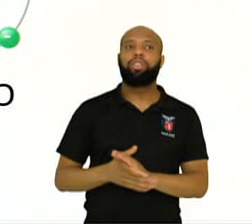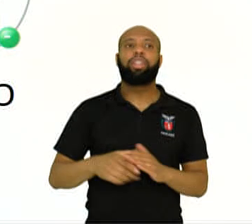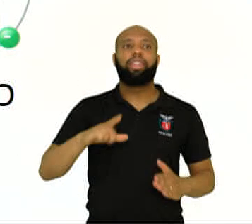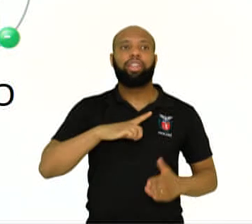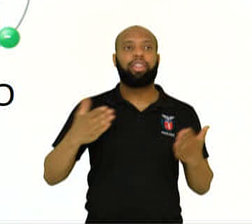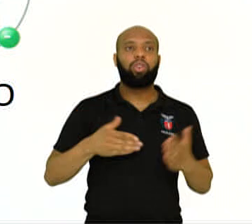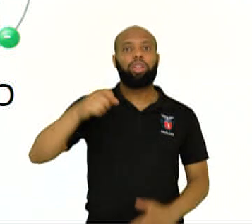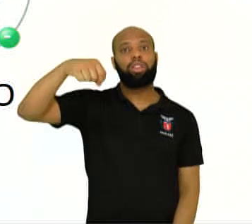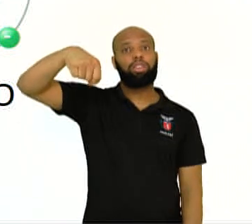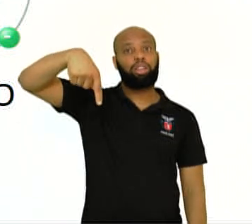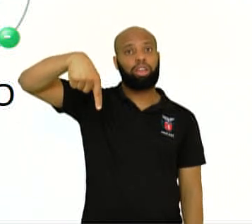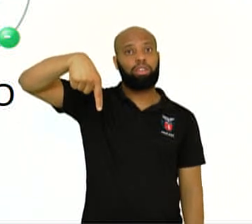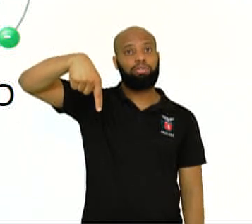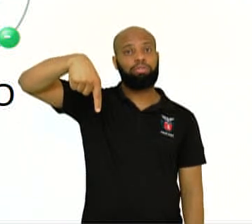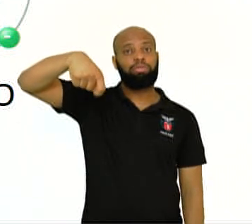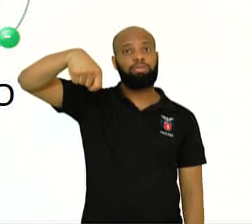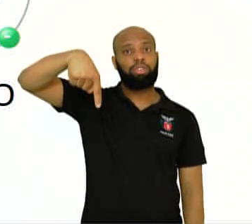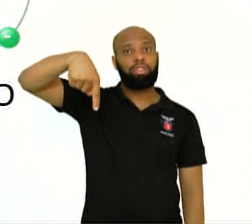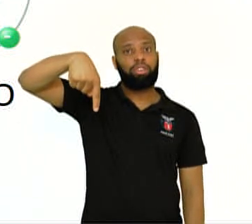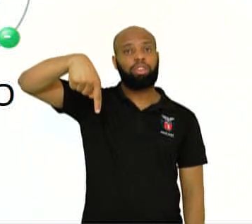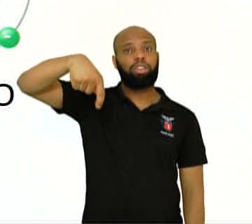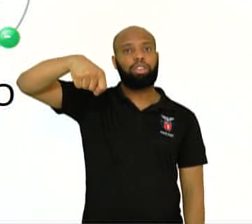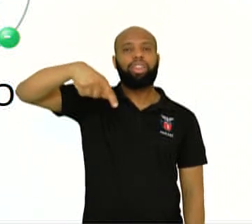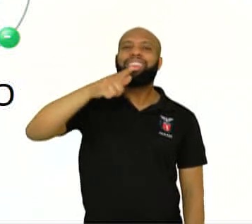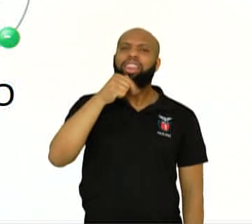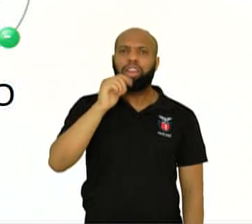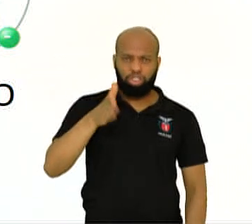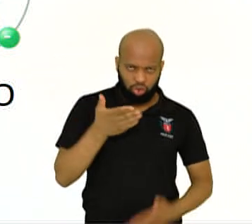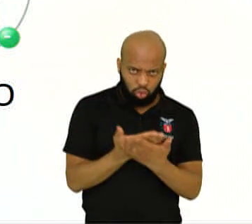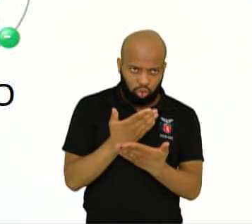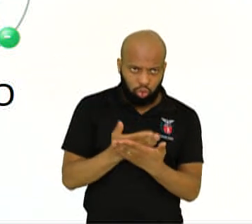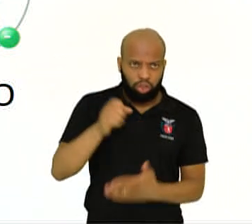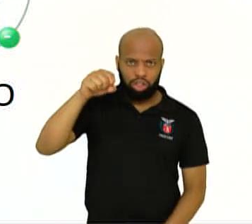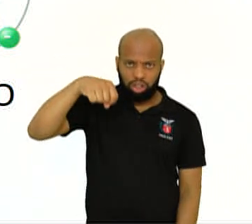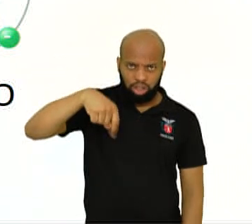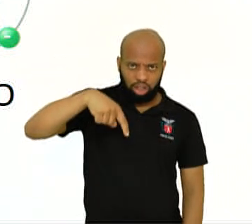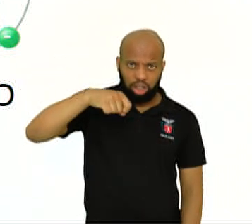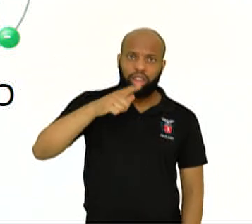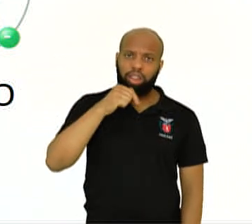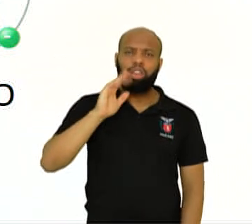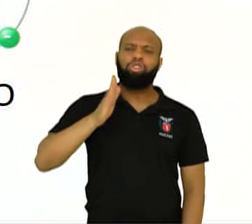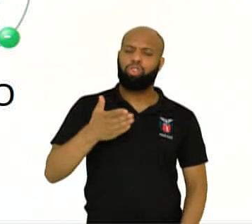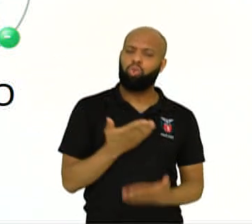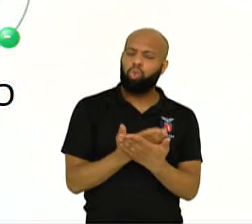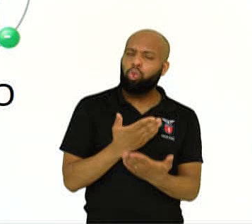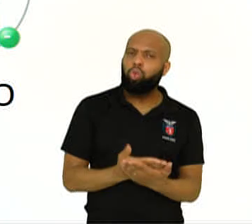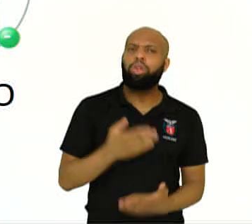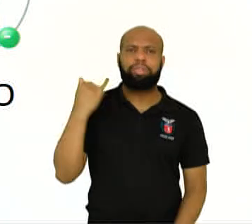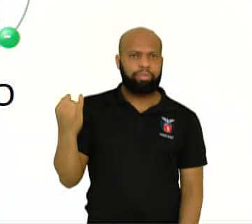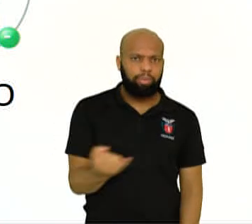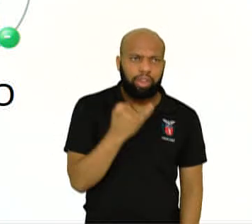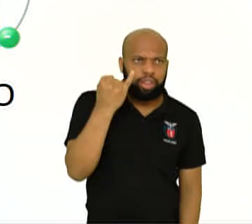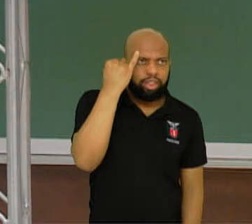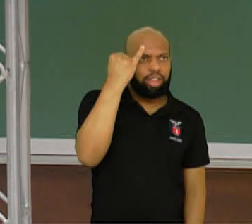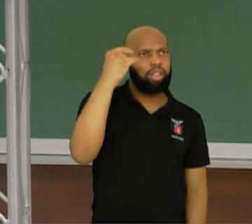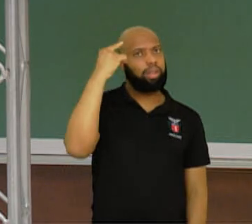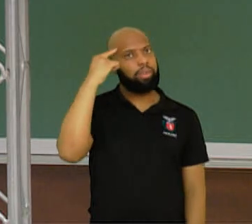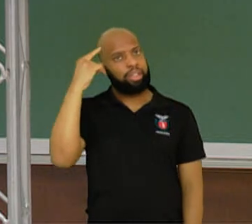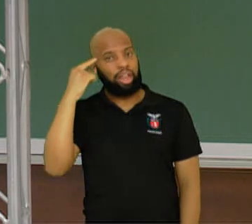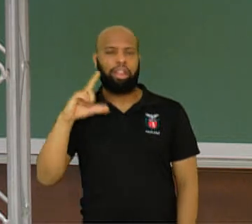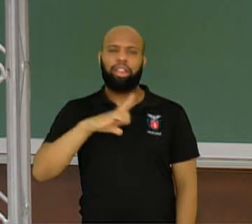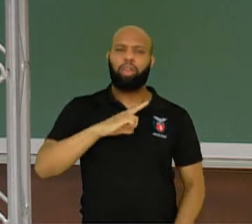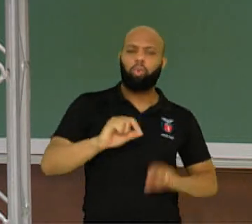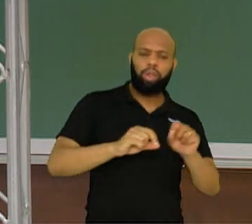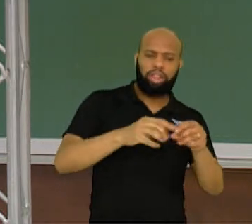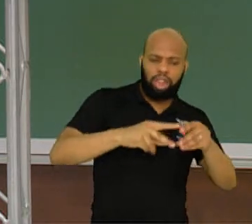uma gota de água. Nós não estudamos já água? Já. Falamos da importância, se tem sais ou não tem